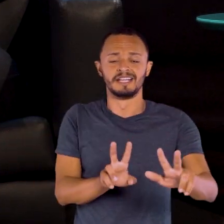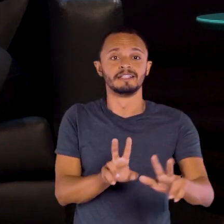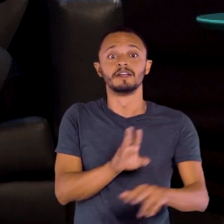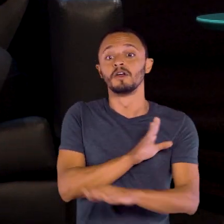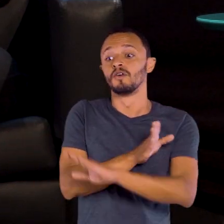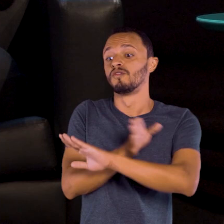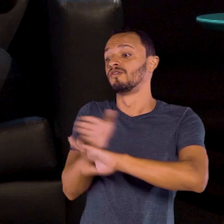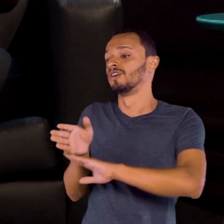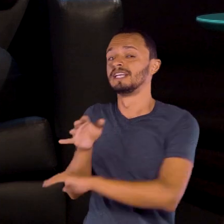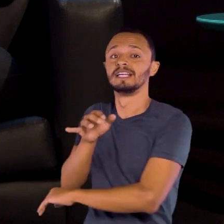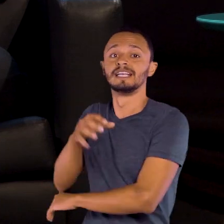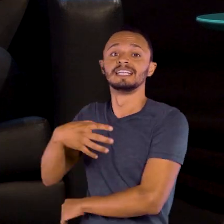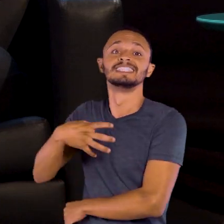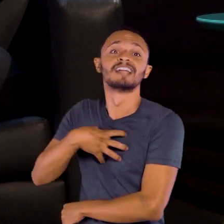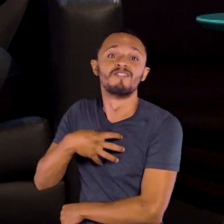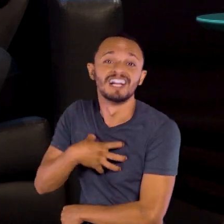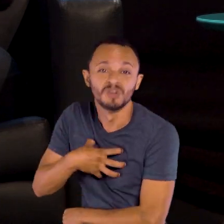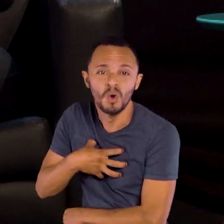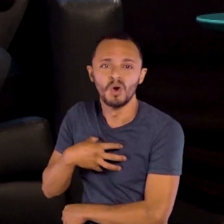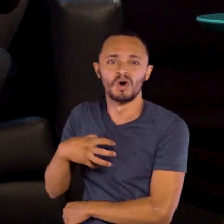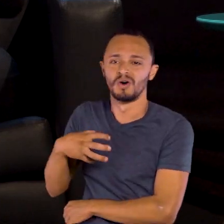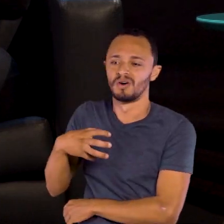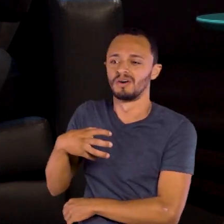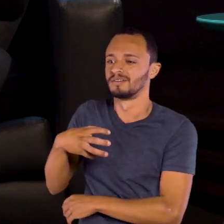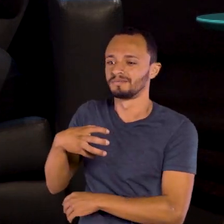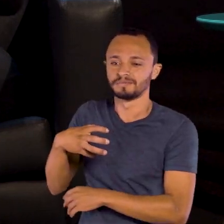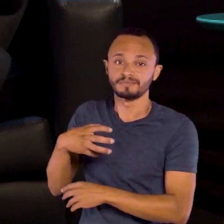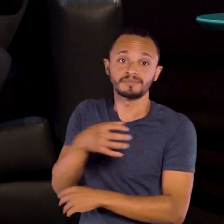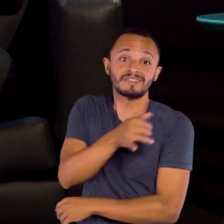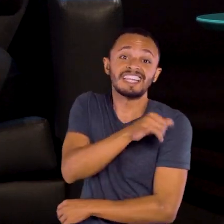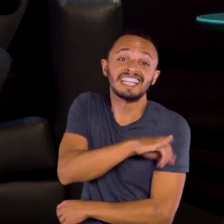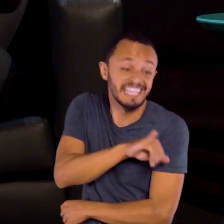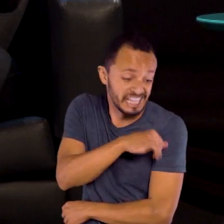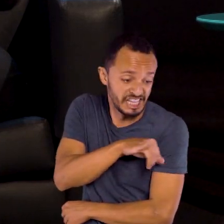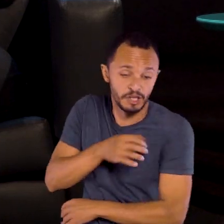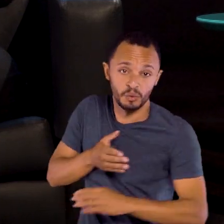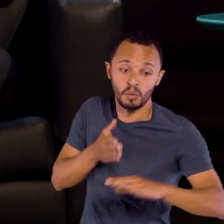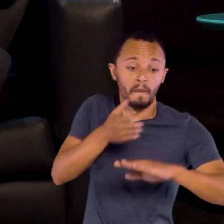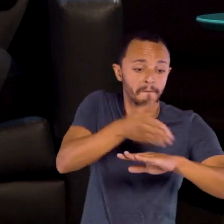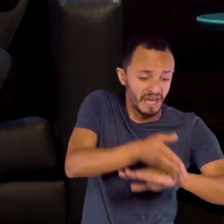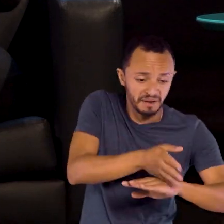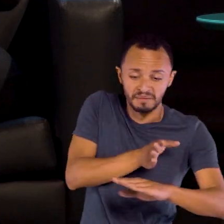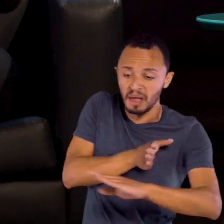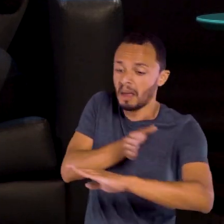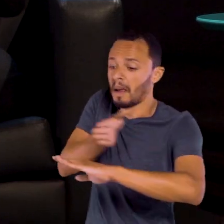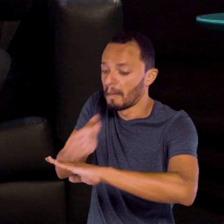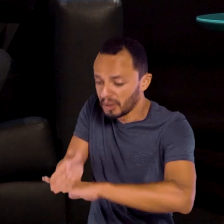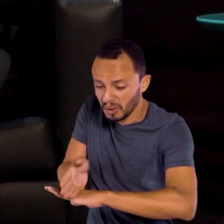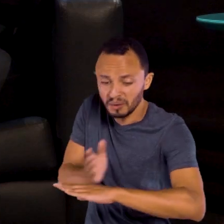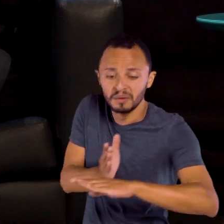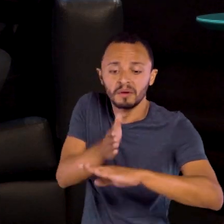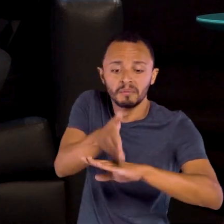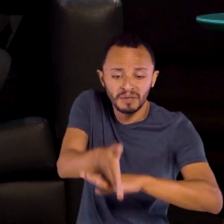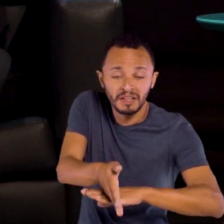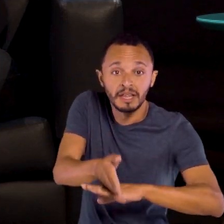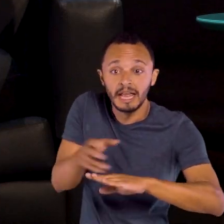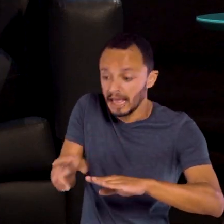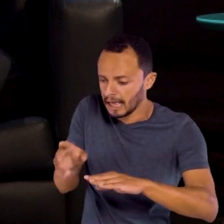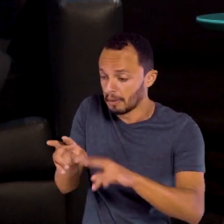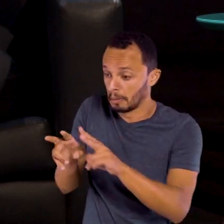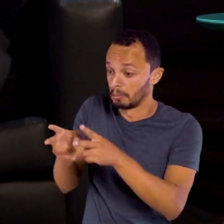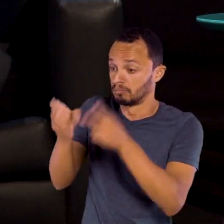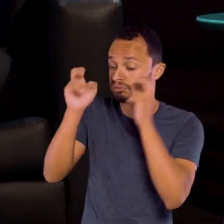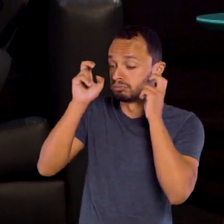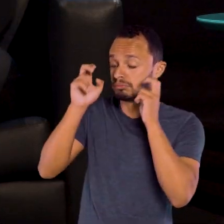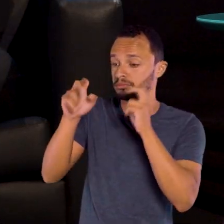fui a Salvador e ao Recôncavo. No próprio Rio de Janeiro, depois que eu pesquisei isso, os lugares ganham